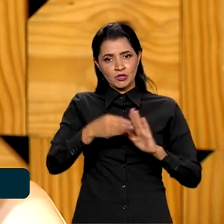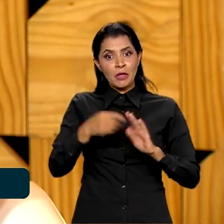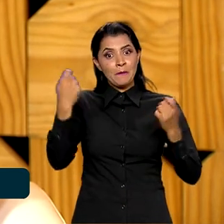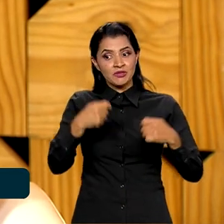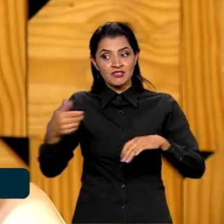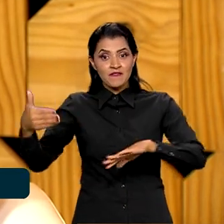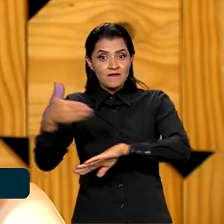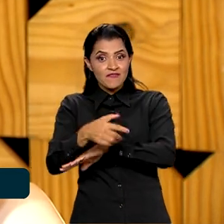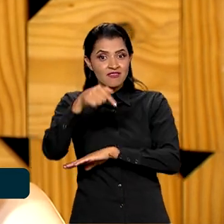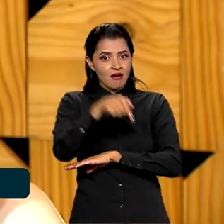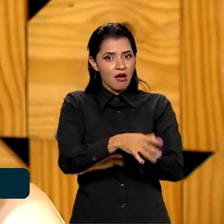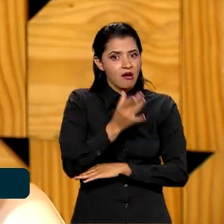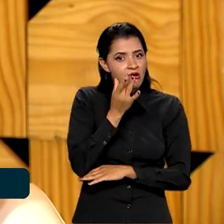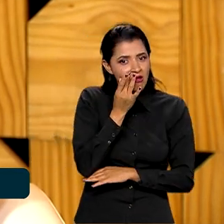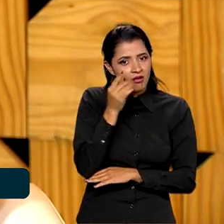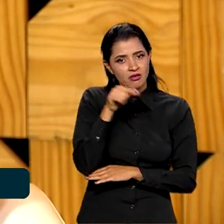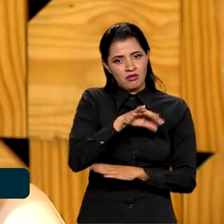Então,